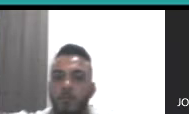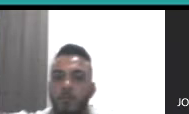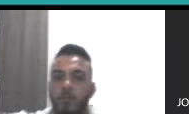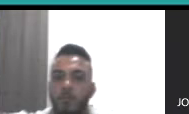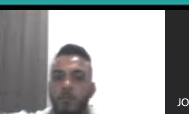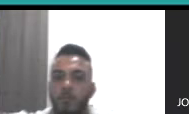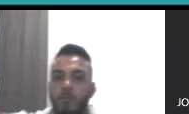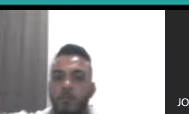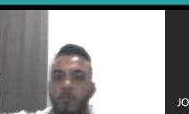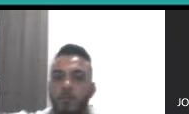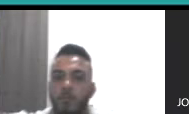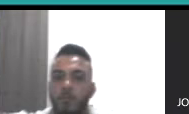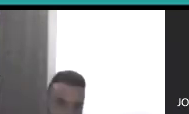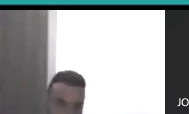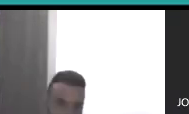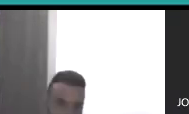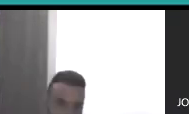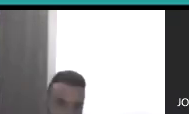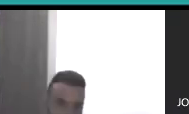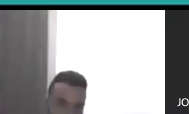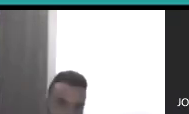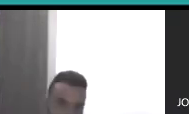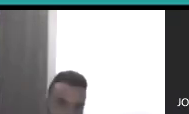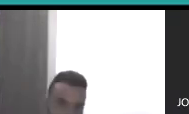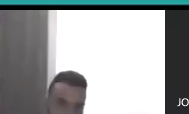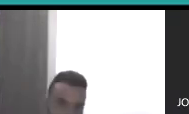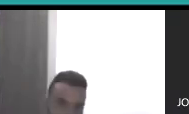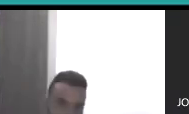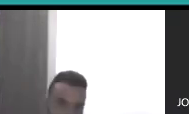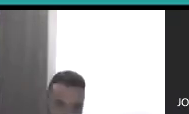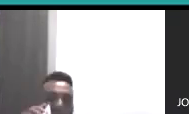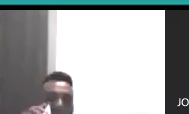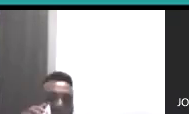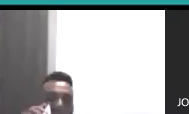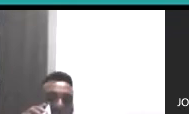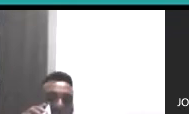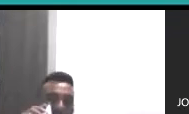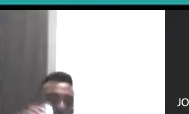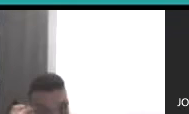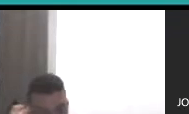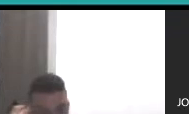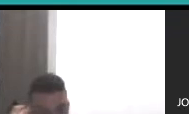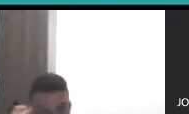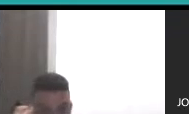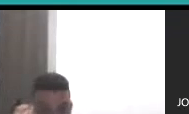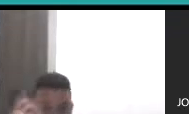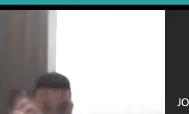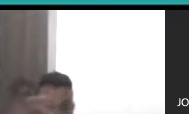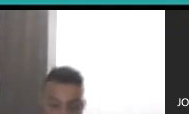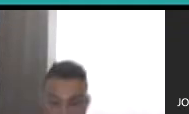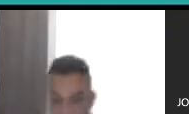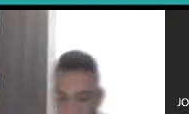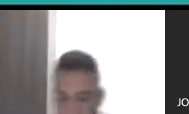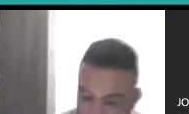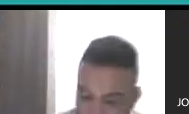são polares, né? Existe uma polaridade em sua constituição que